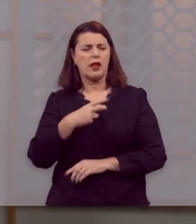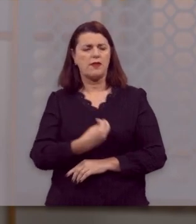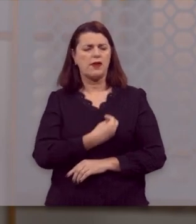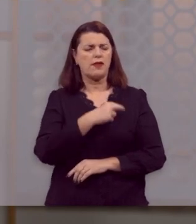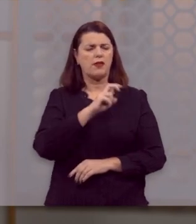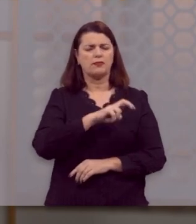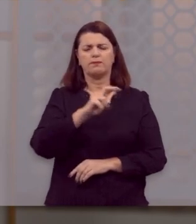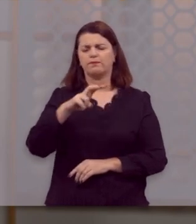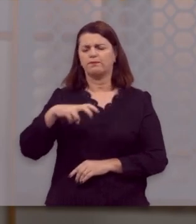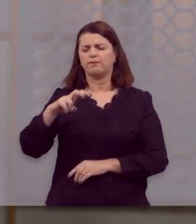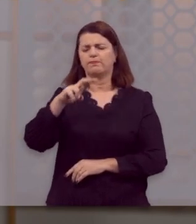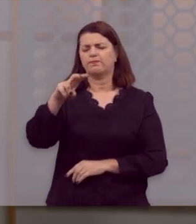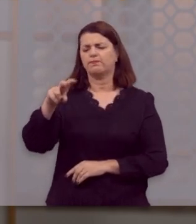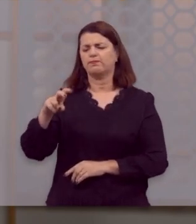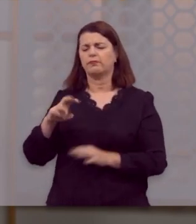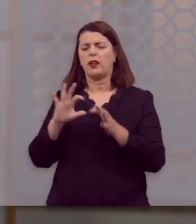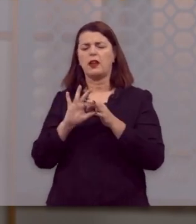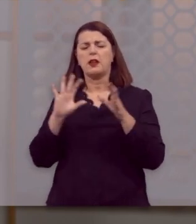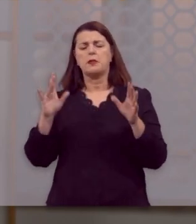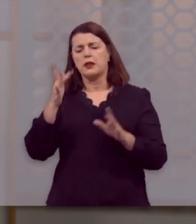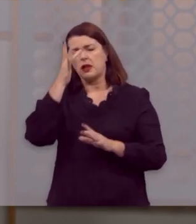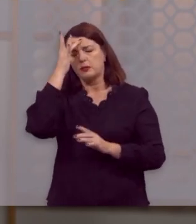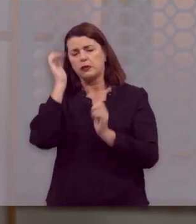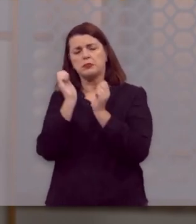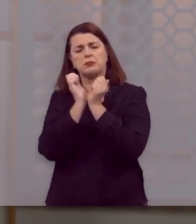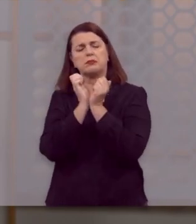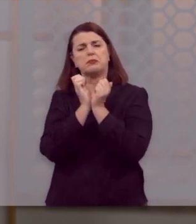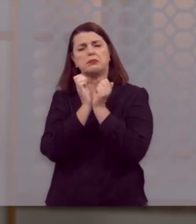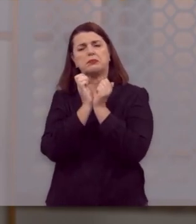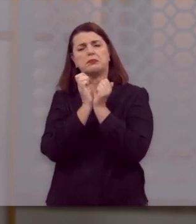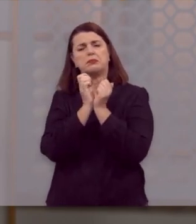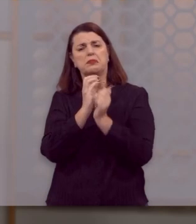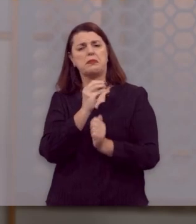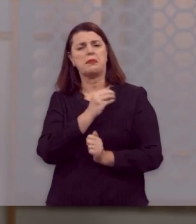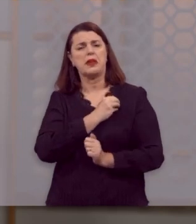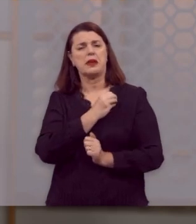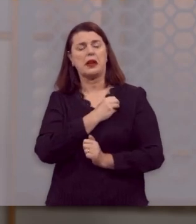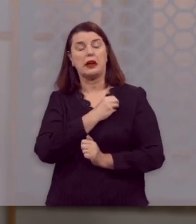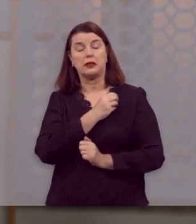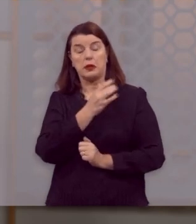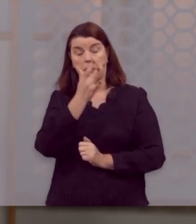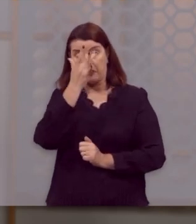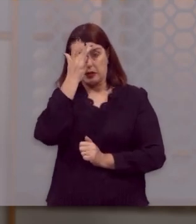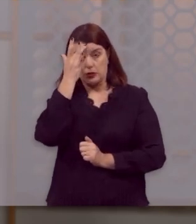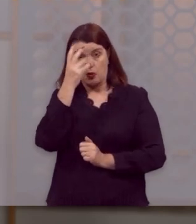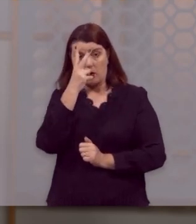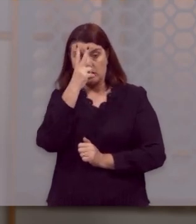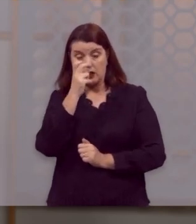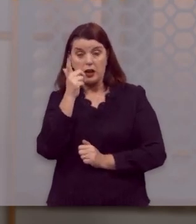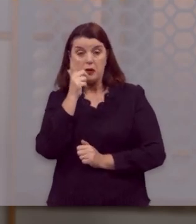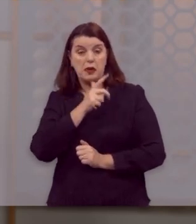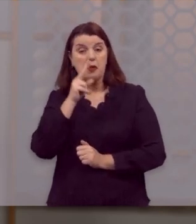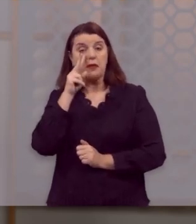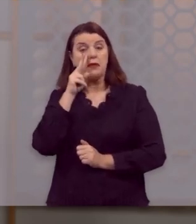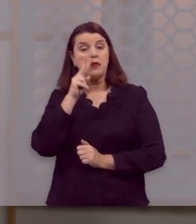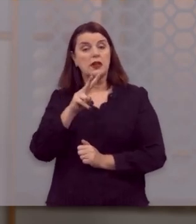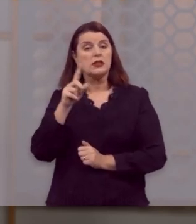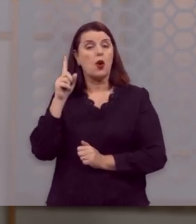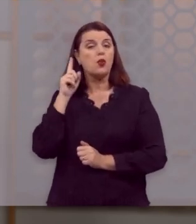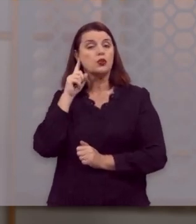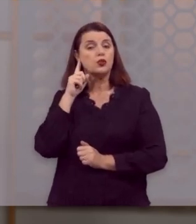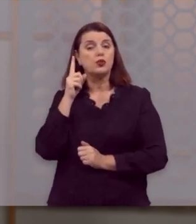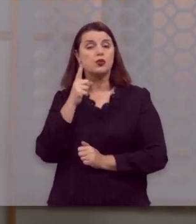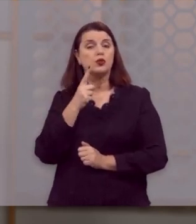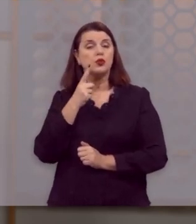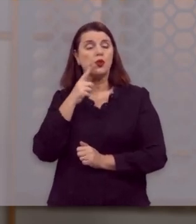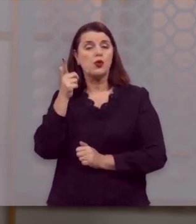andou por toda parte, libertando os oprimidos do diabo. Os cegos viram, os surdos ouviram, os